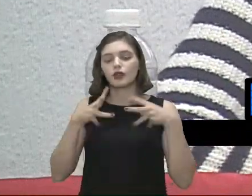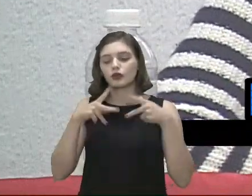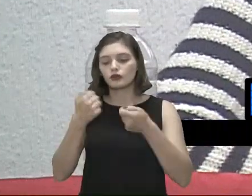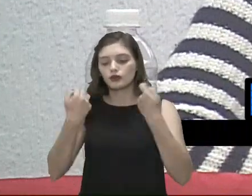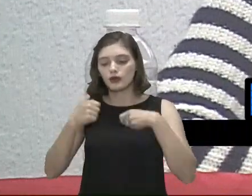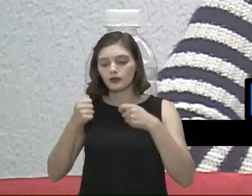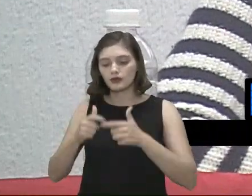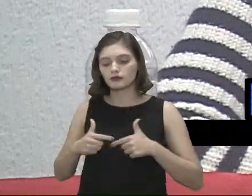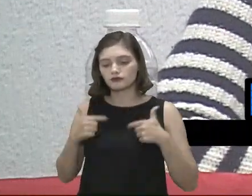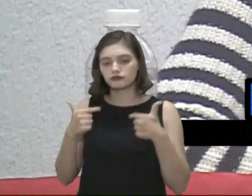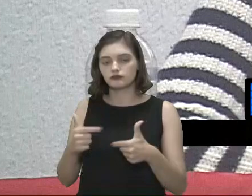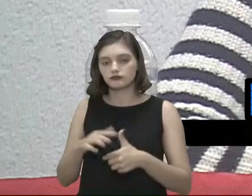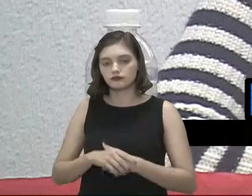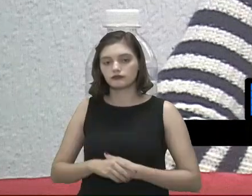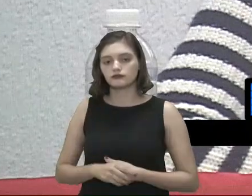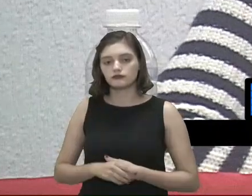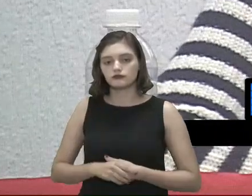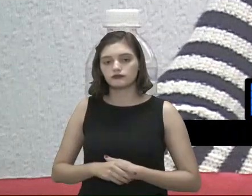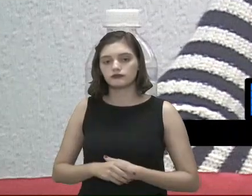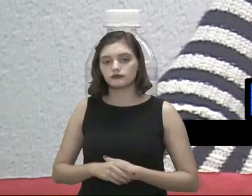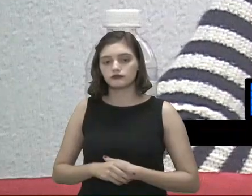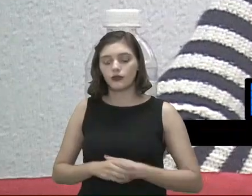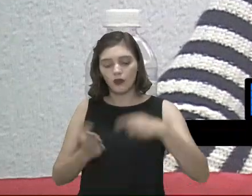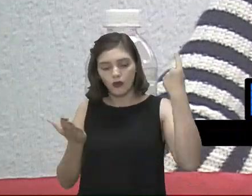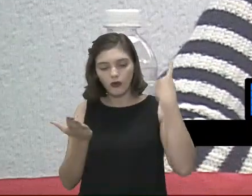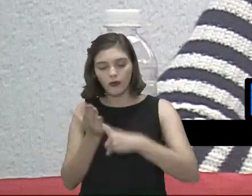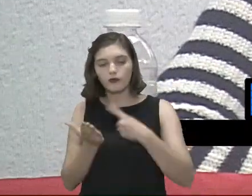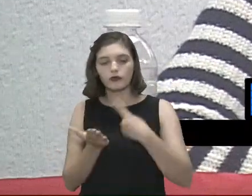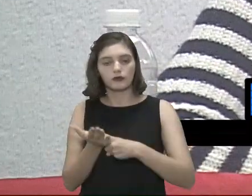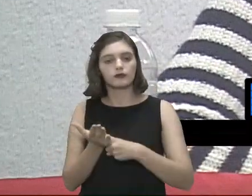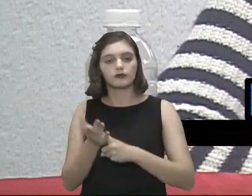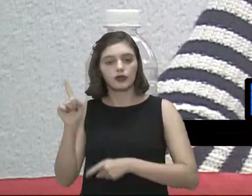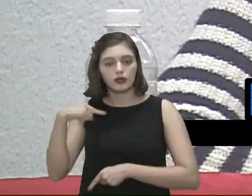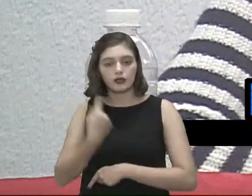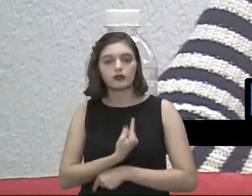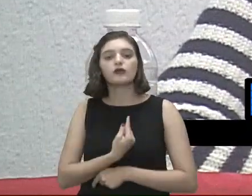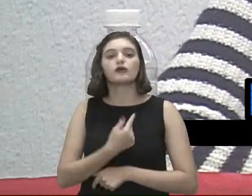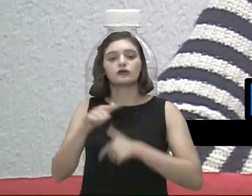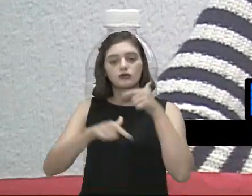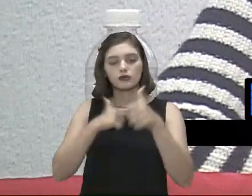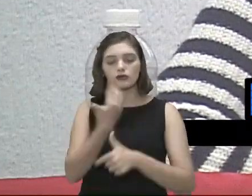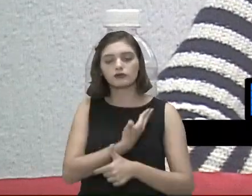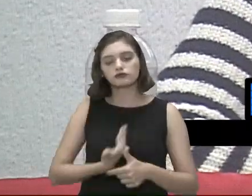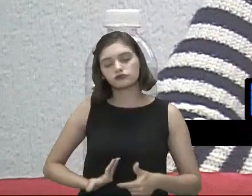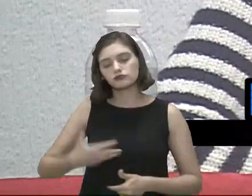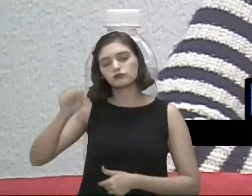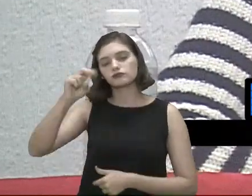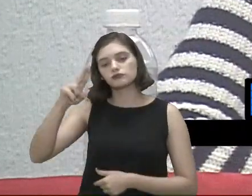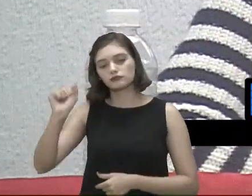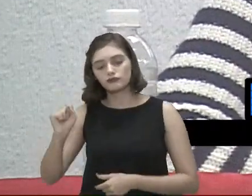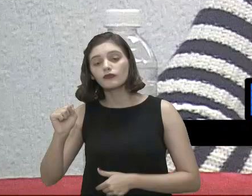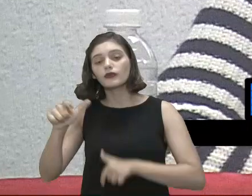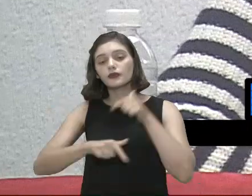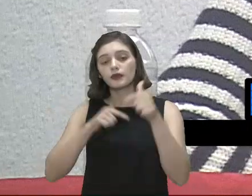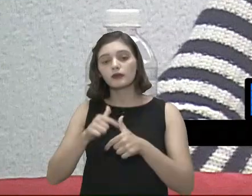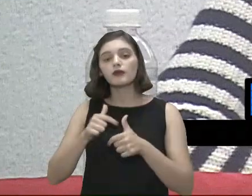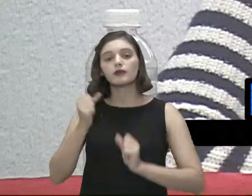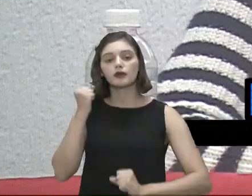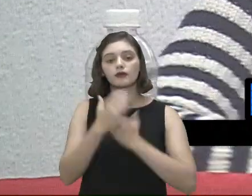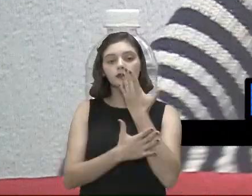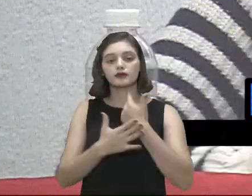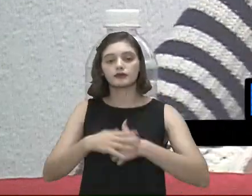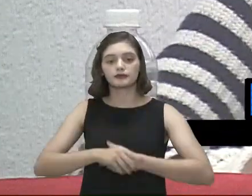precisa avançar. Contudo, contem com o compromisso de nós, quanto trabalhadores do SUS, de trabalhar para que isso